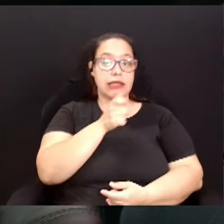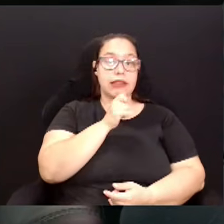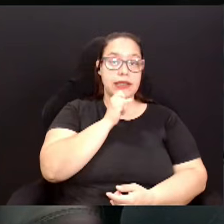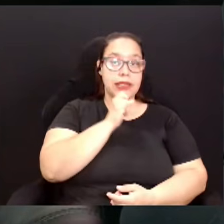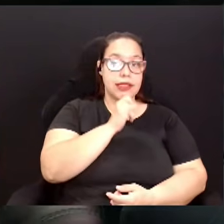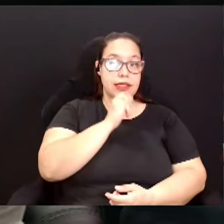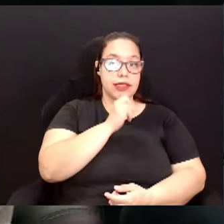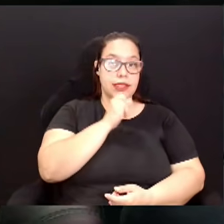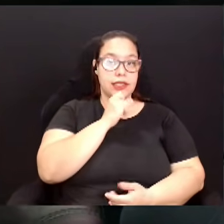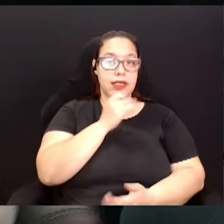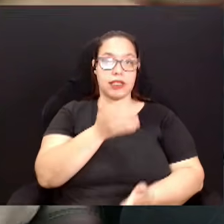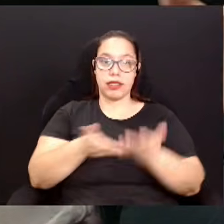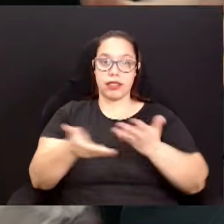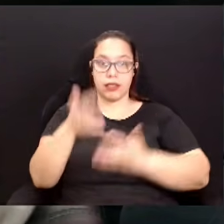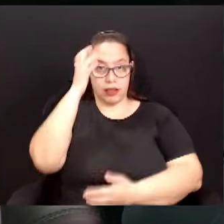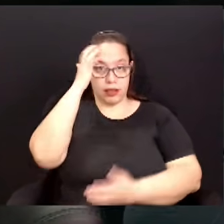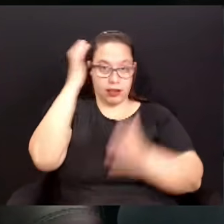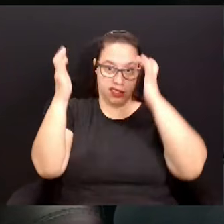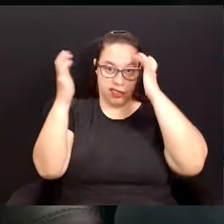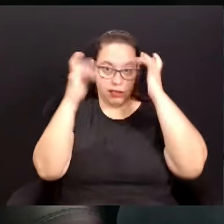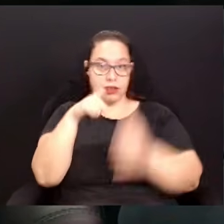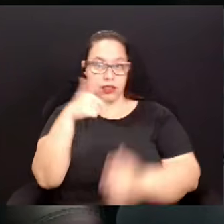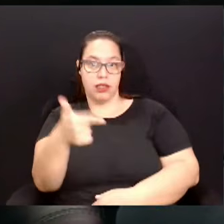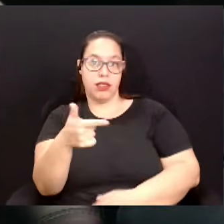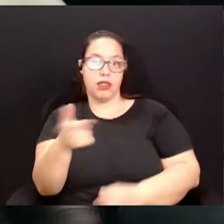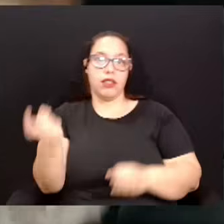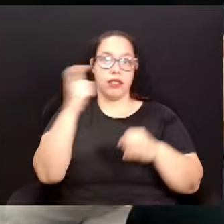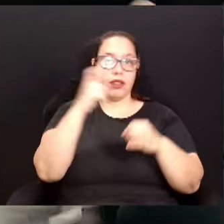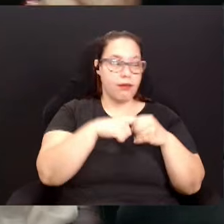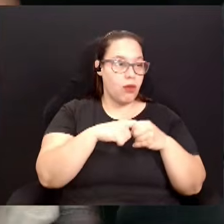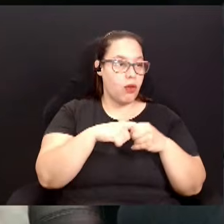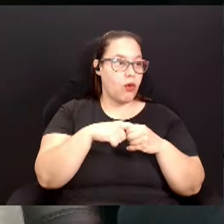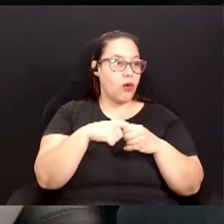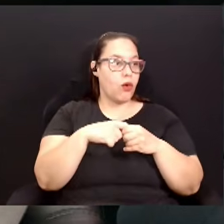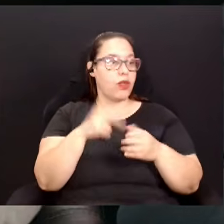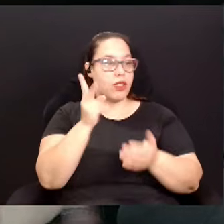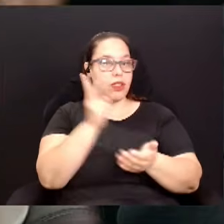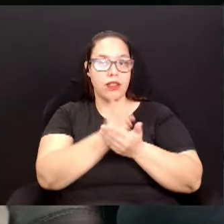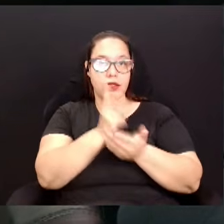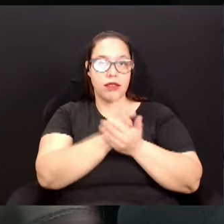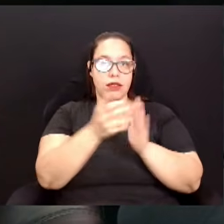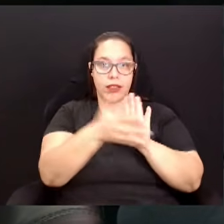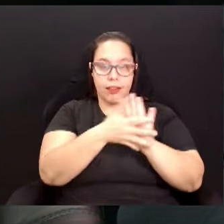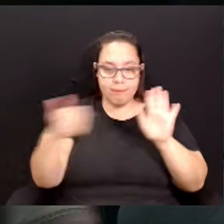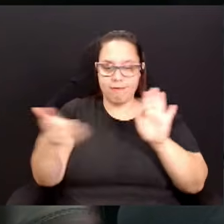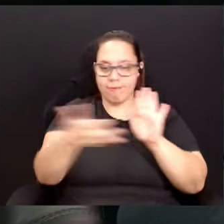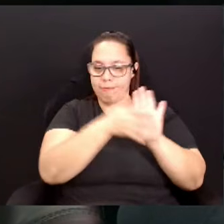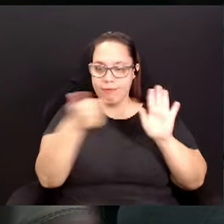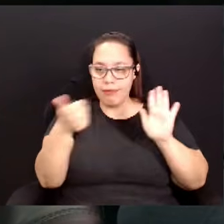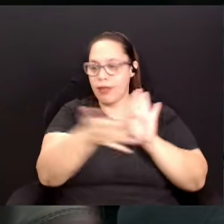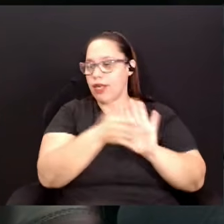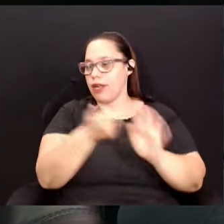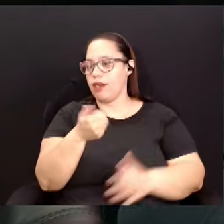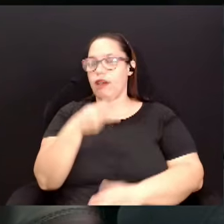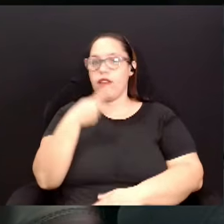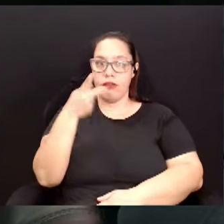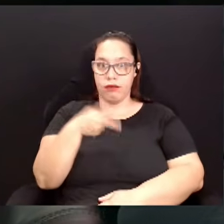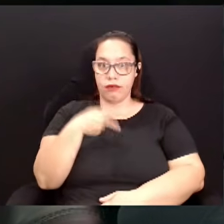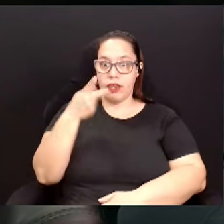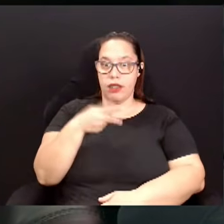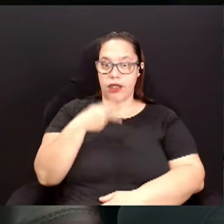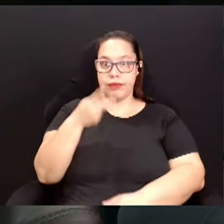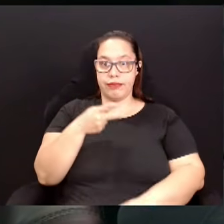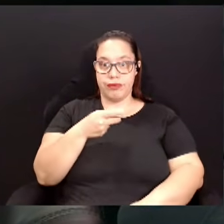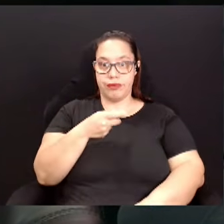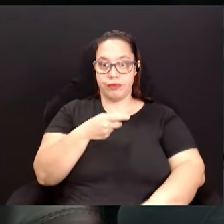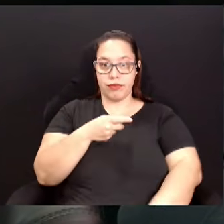trocando uma ideia e o outro volta para ele. Ele fica sequestrando, né? Ele fica sequestrando a fala. Mas